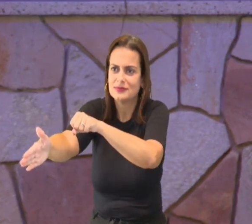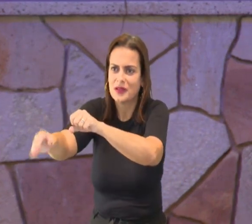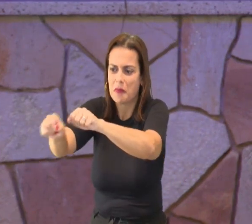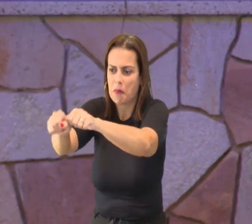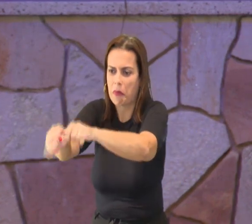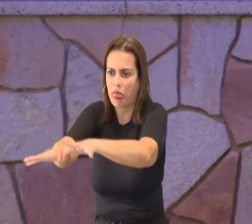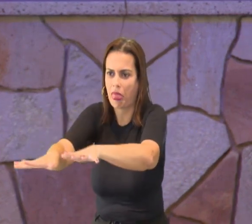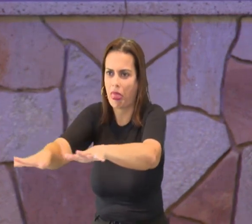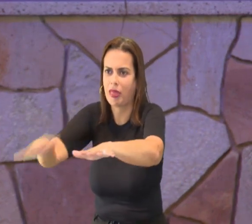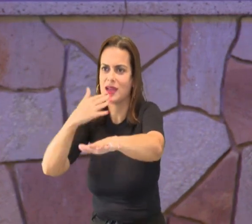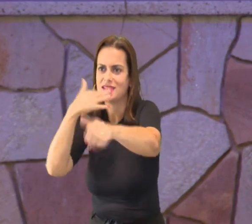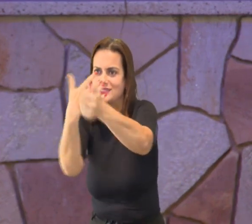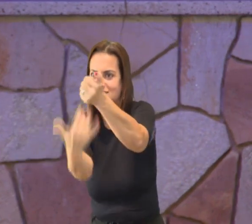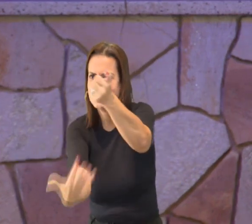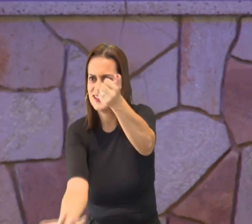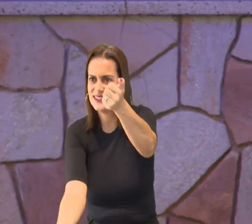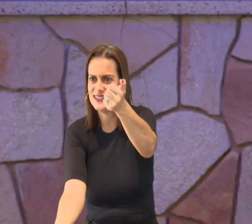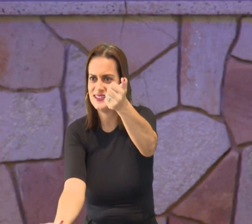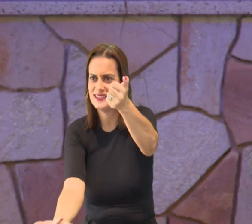e ele então vincula